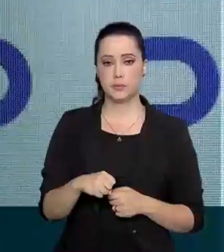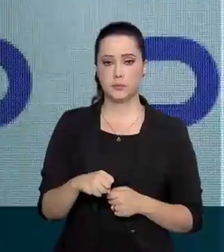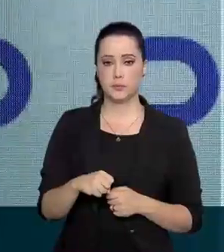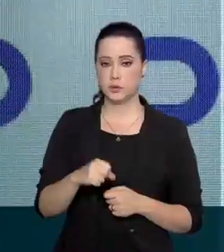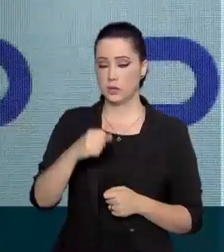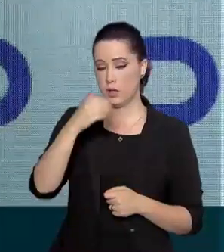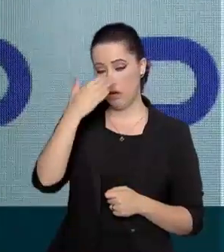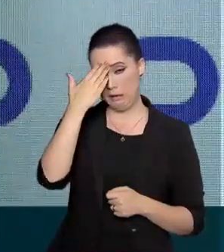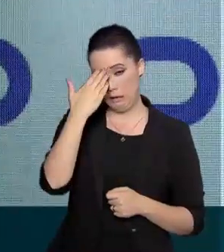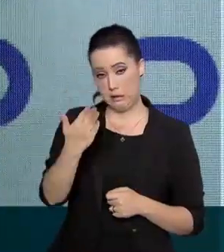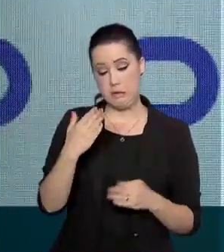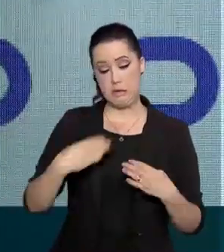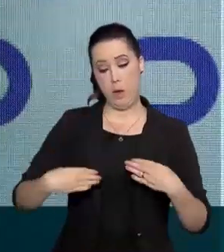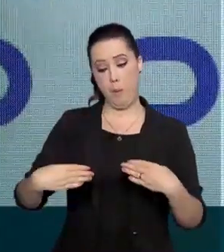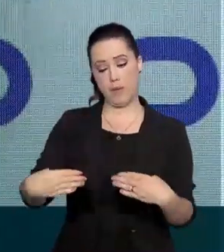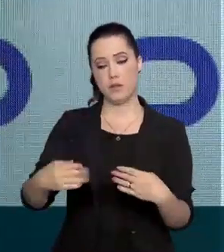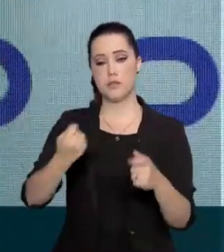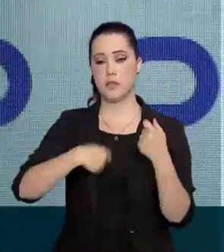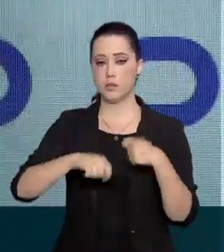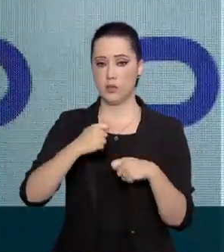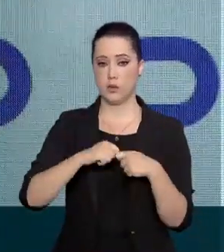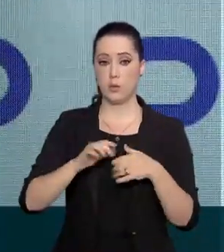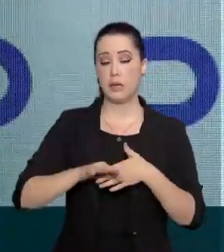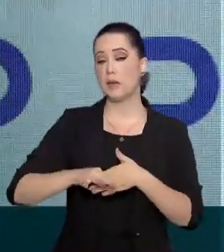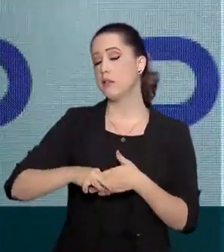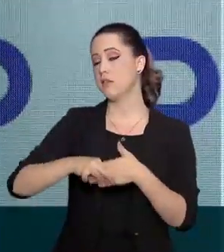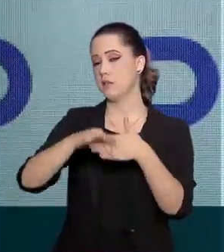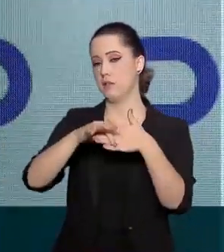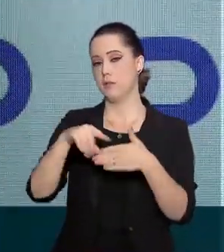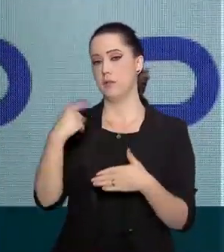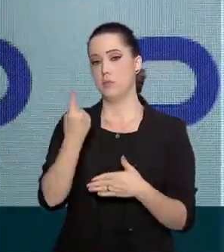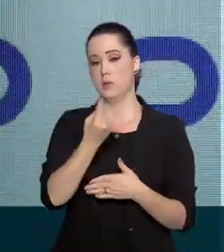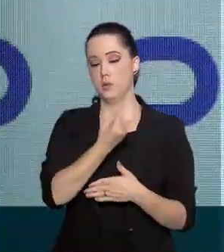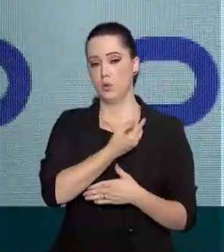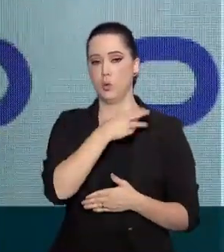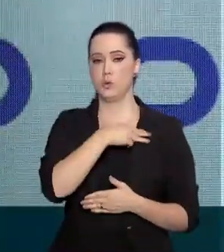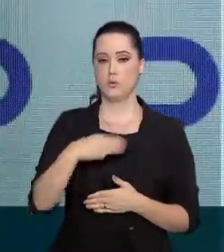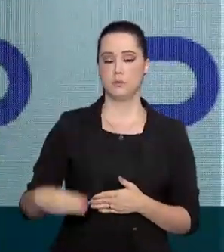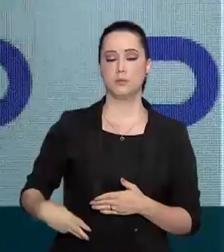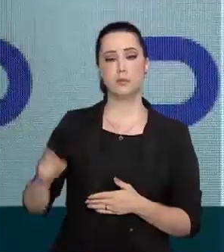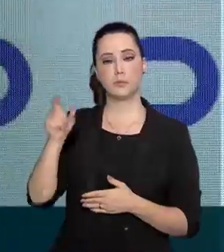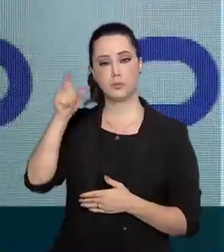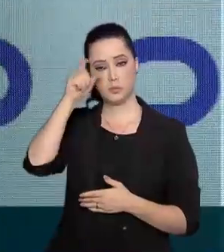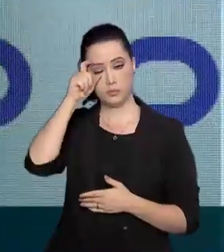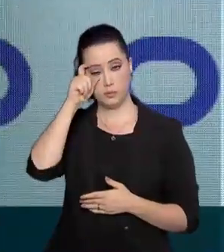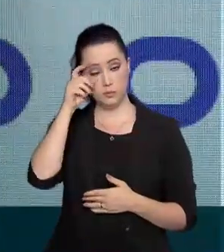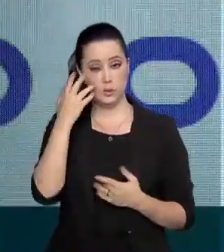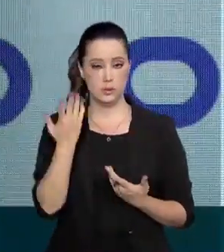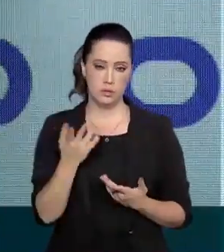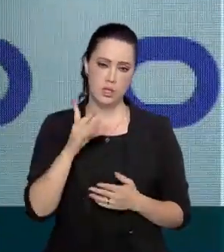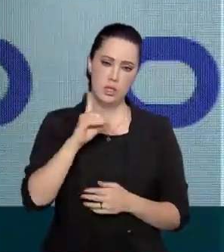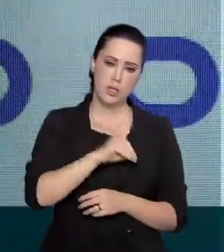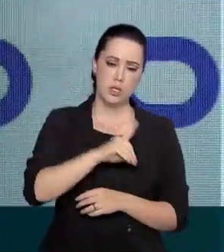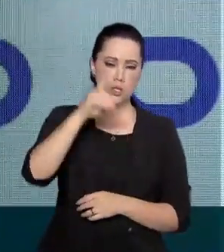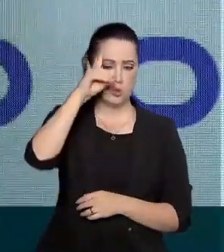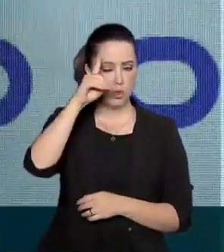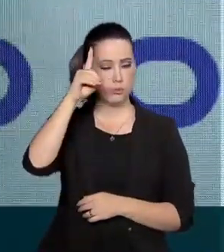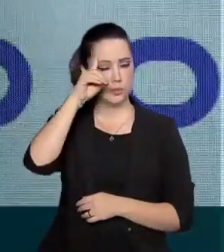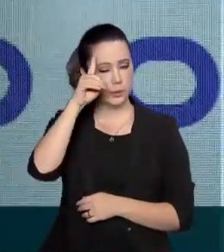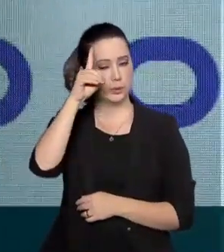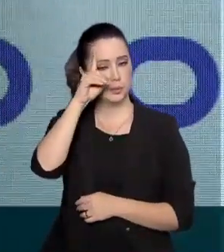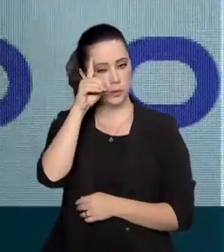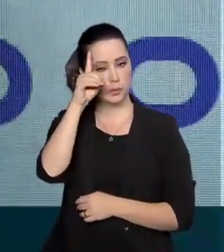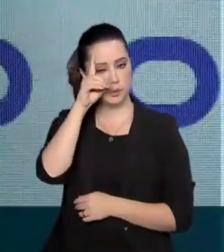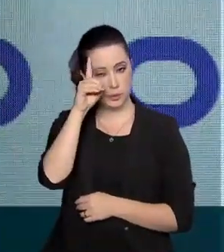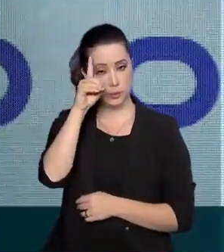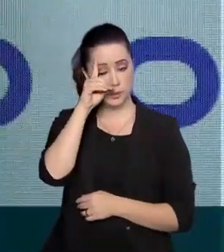ao Ministério da Economia, que temos à frente o nosso Paulo Guedes. E dia após dia,